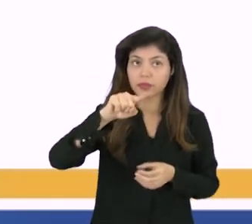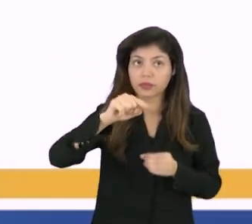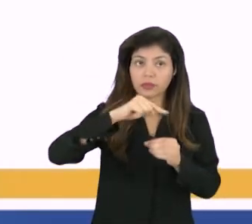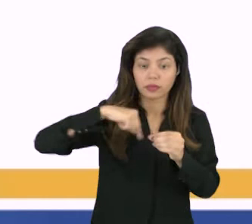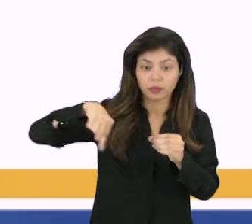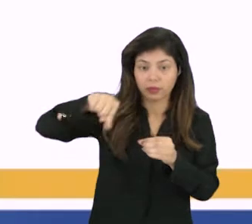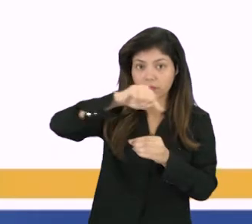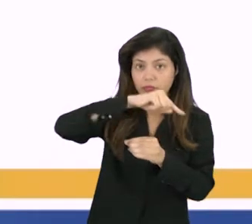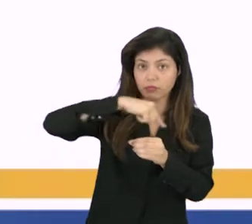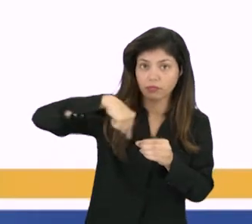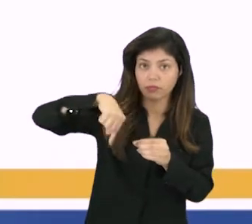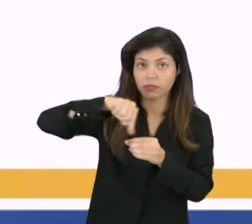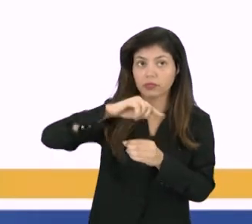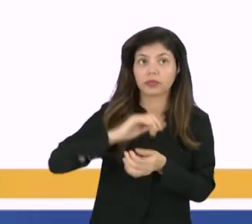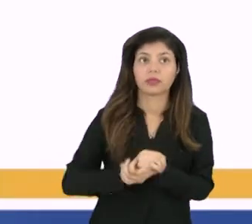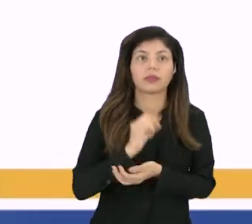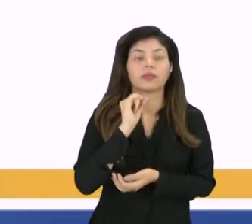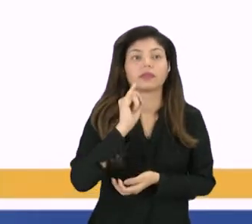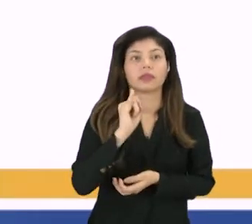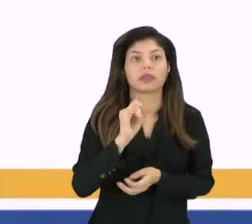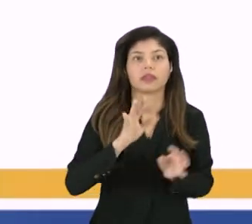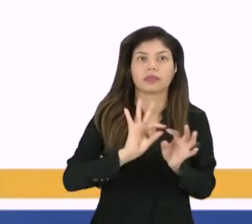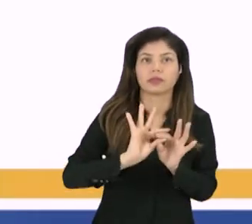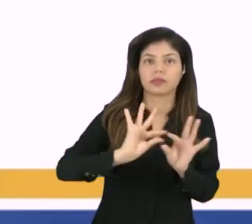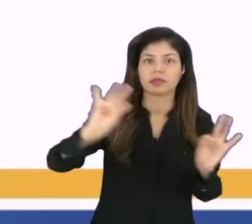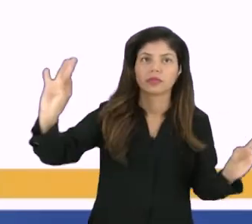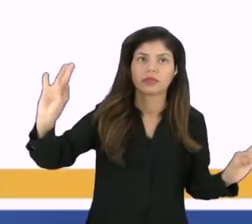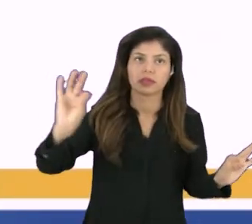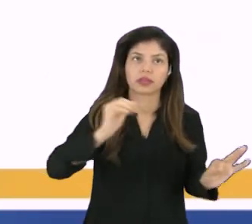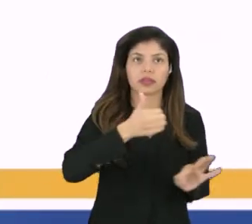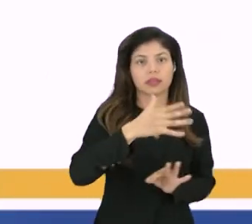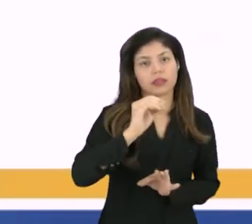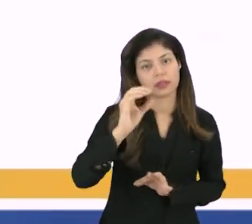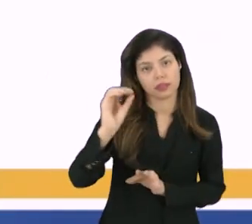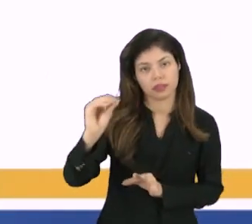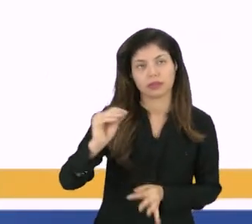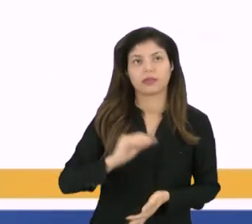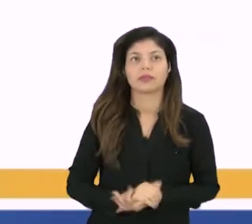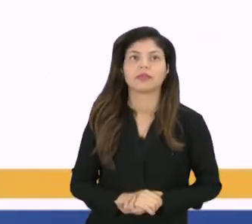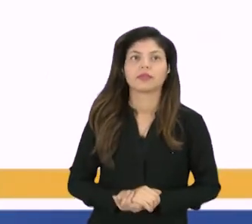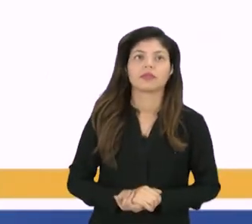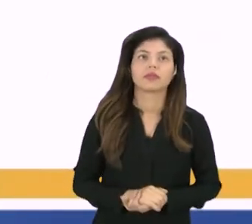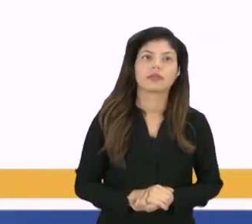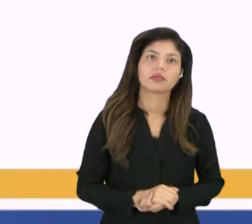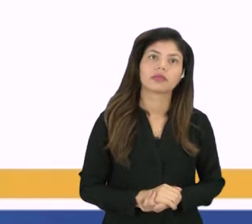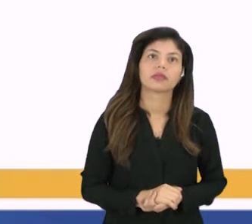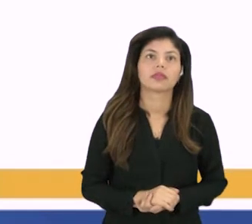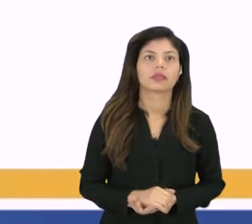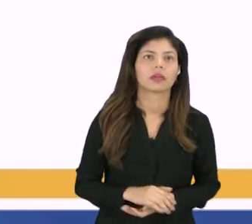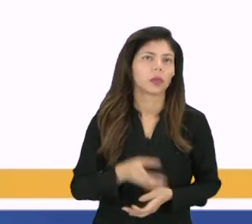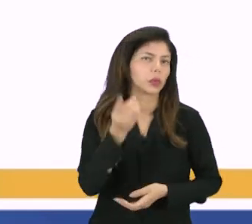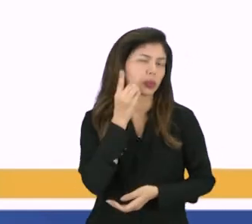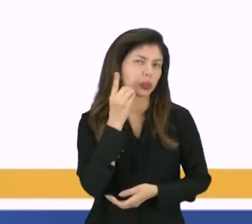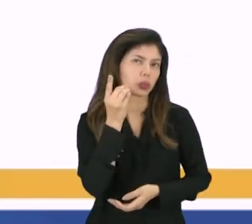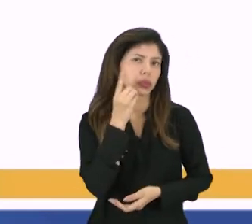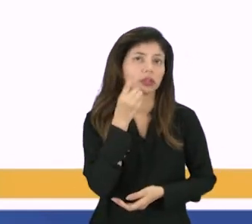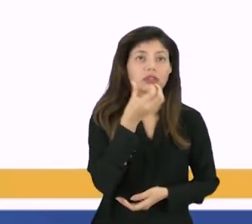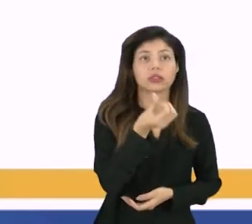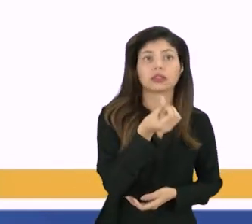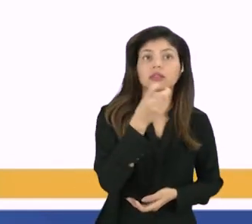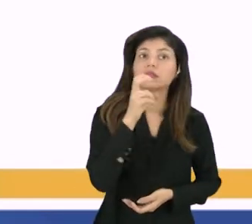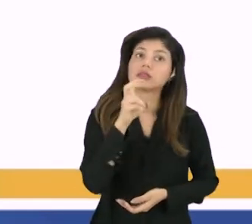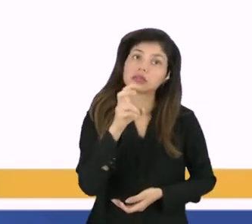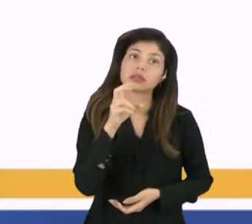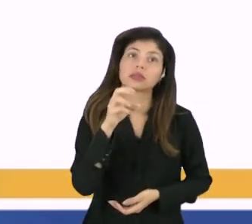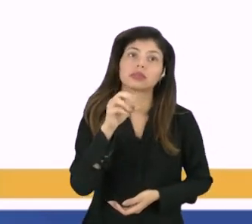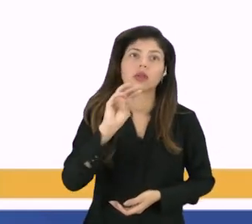canto aqui. Agora, se eu for sair da galáxia, aí 100 mil anos-luz. Tá? Temos aí uma data, pessoal, 65 milhões